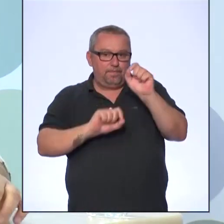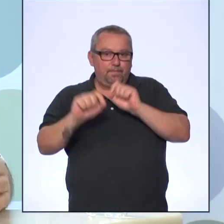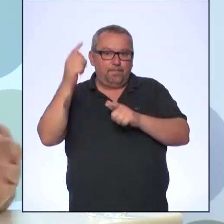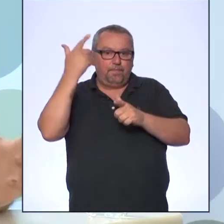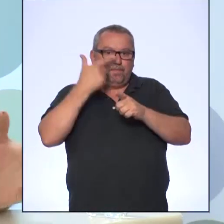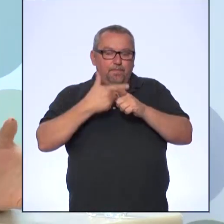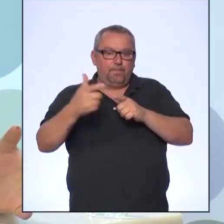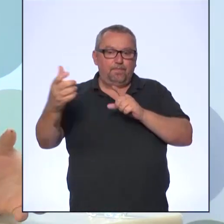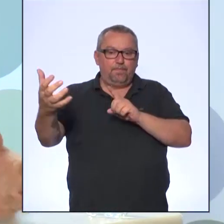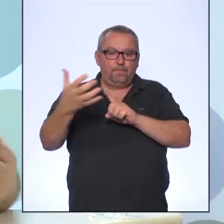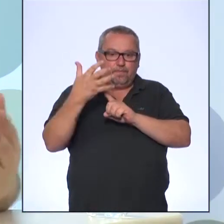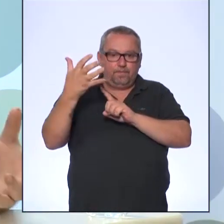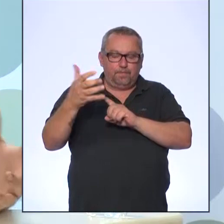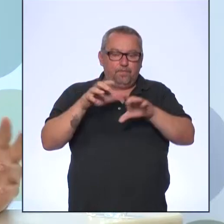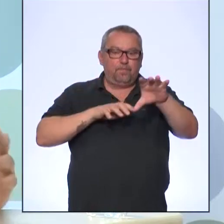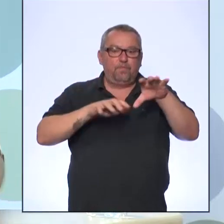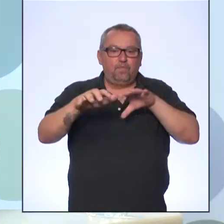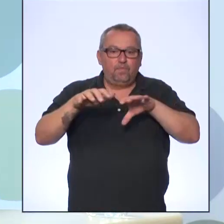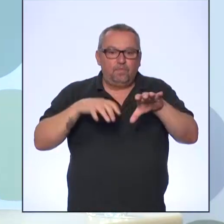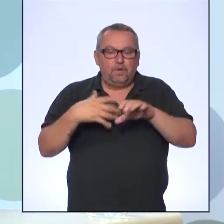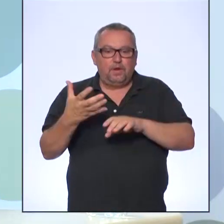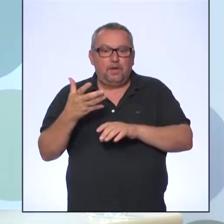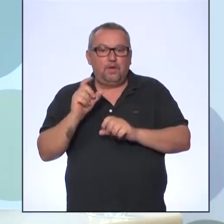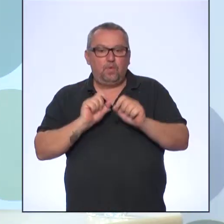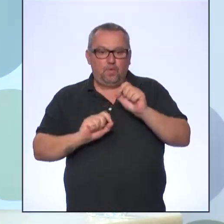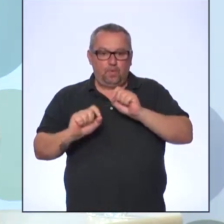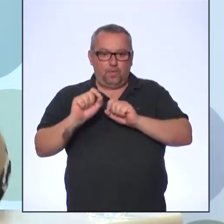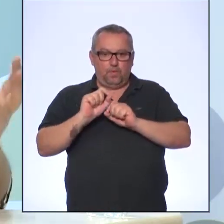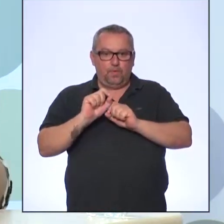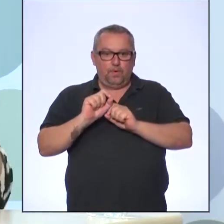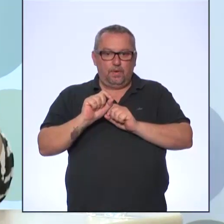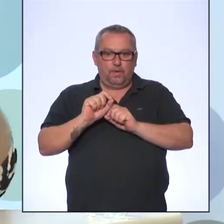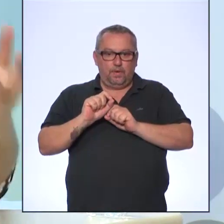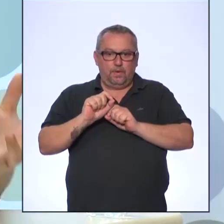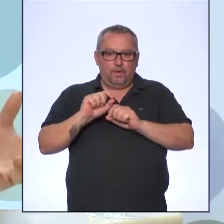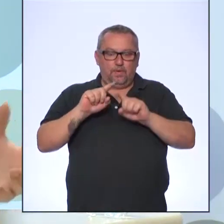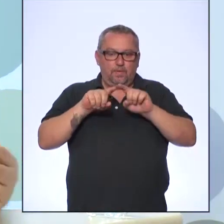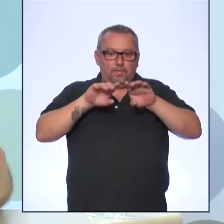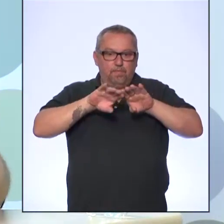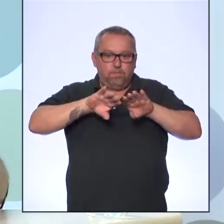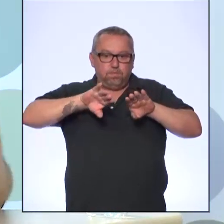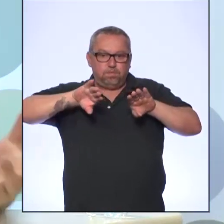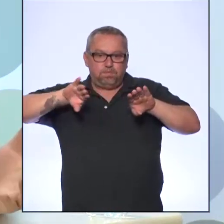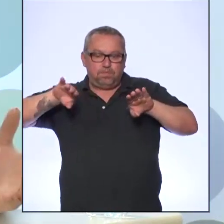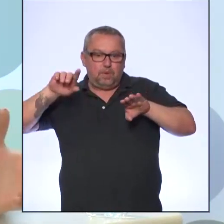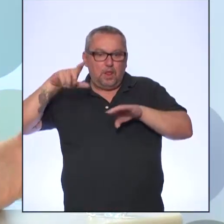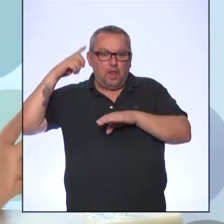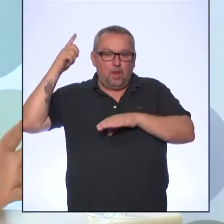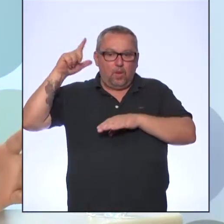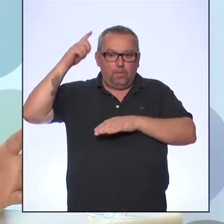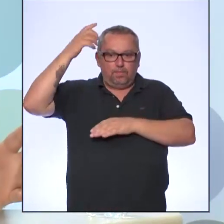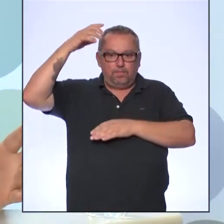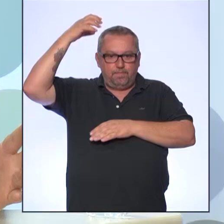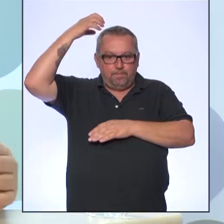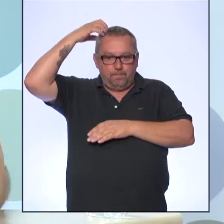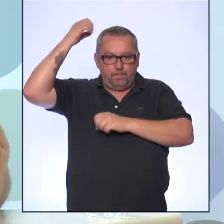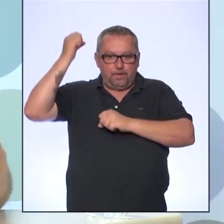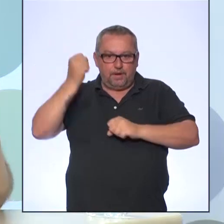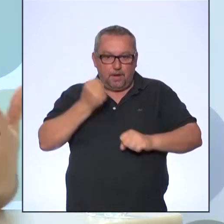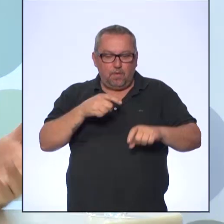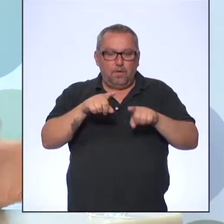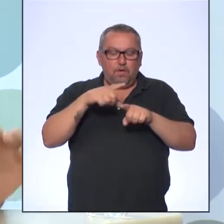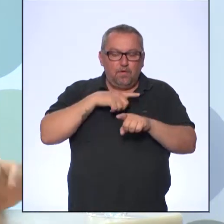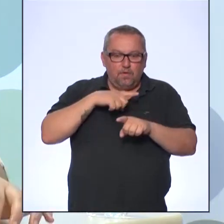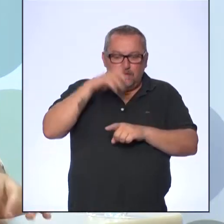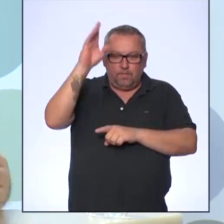sobre essa influência nos movimentos que queriam se distanciar da lógica imperial que existia aqui no Brasil,